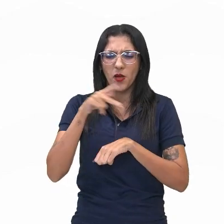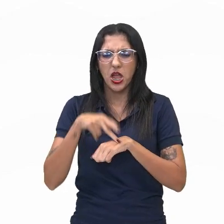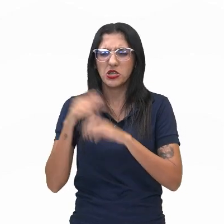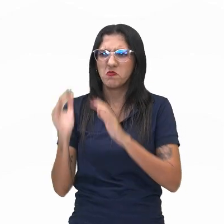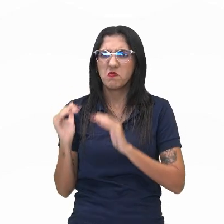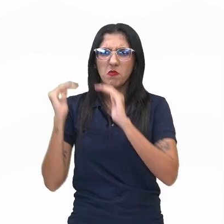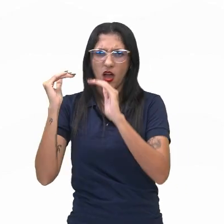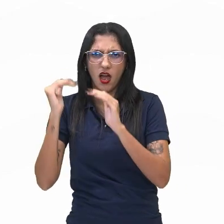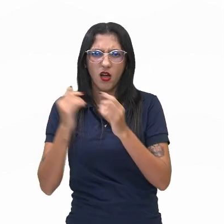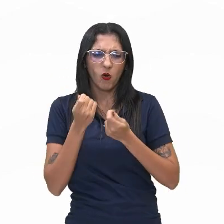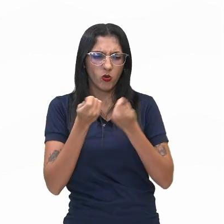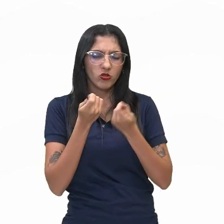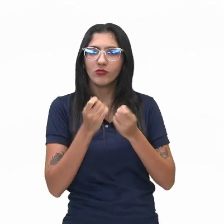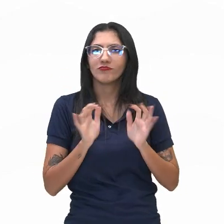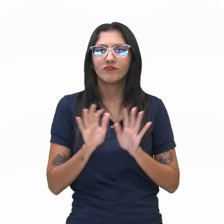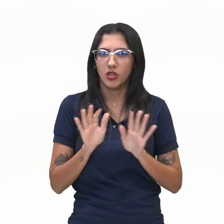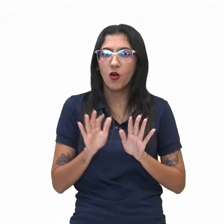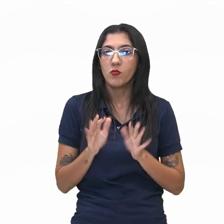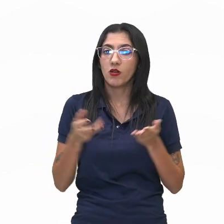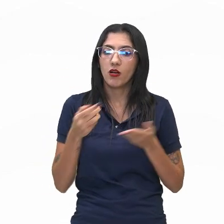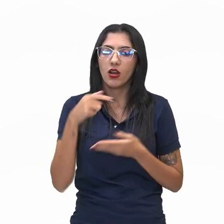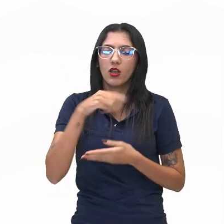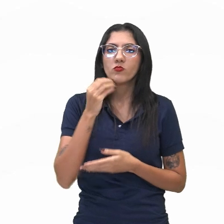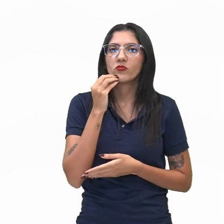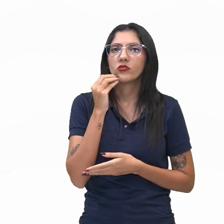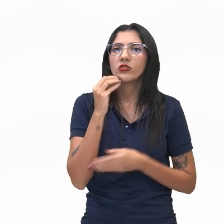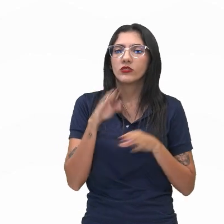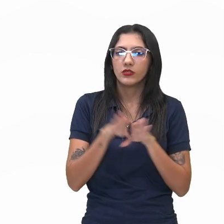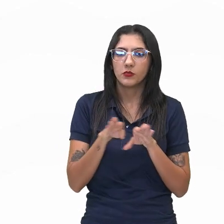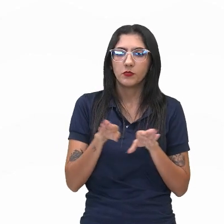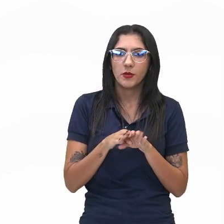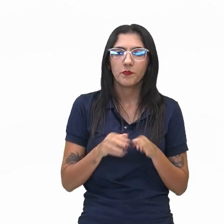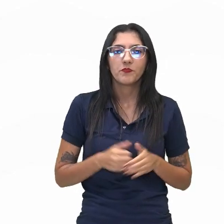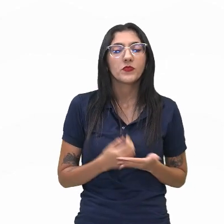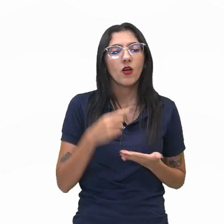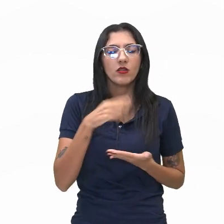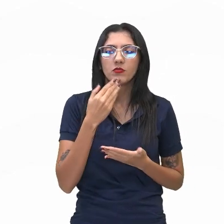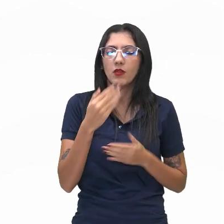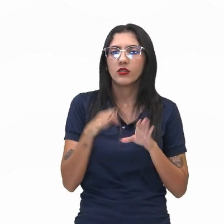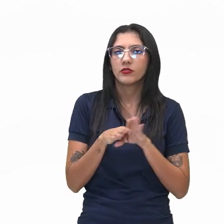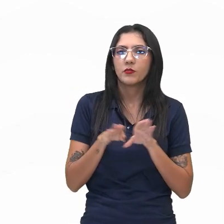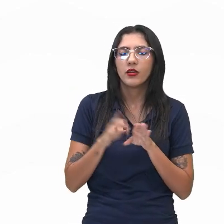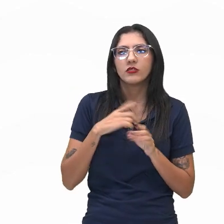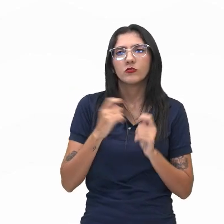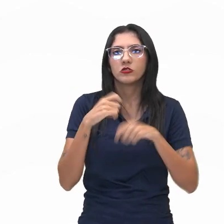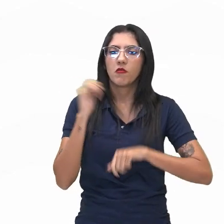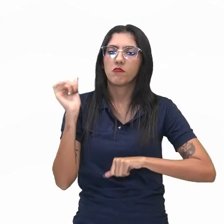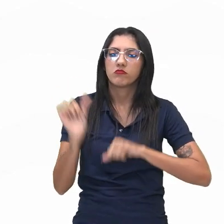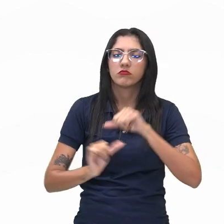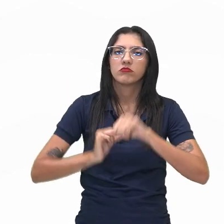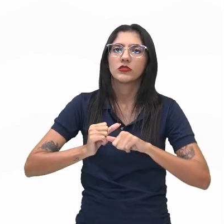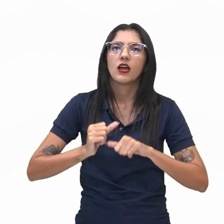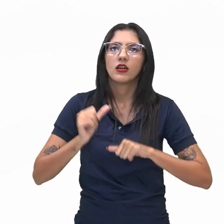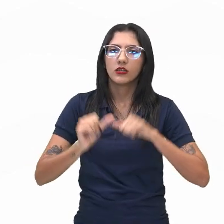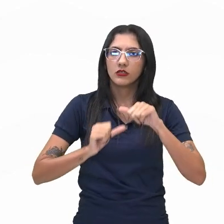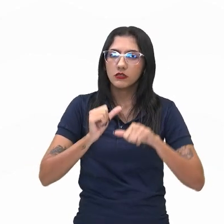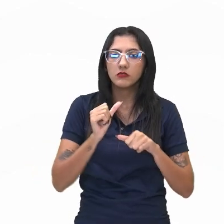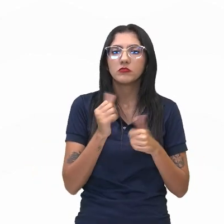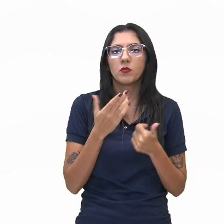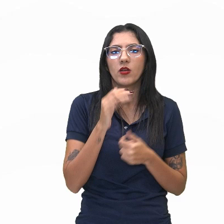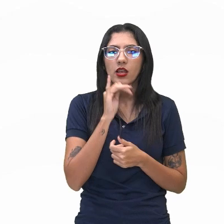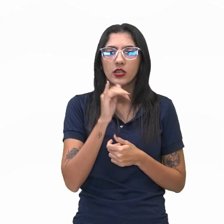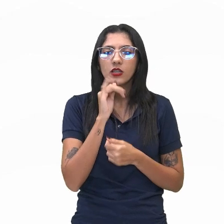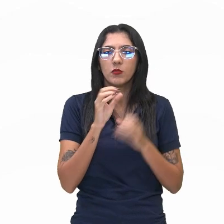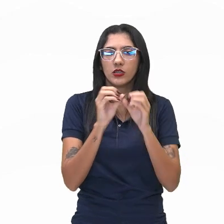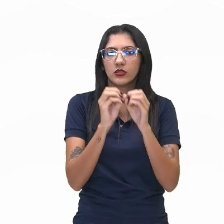prevalecer. Tá? E eles querem o quê? Que ocorra uma reforma de mecanismos como o Conselho de Segurança da